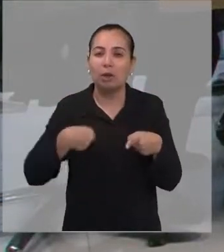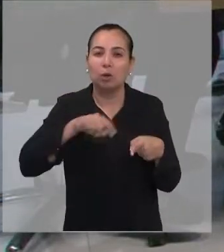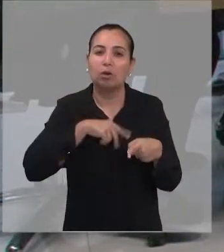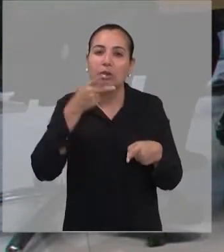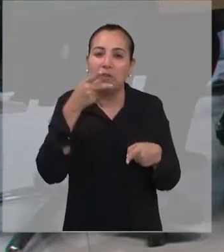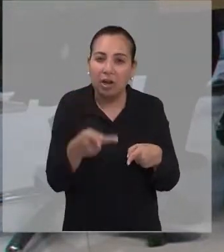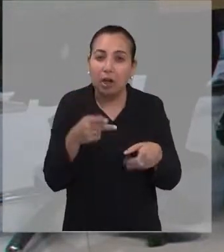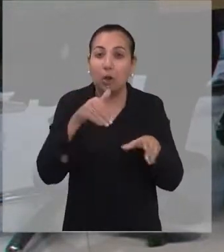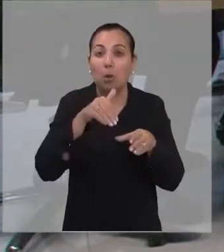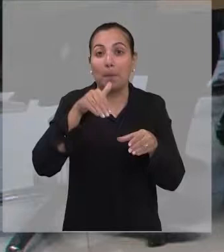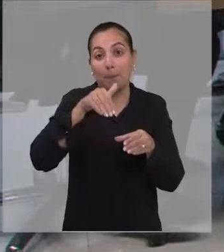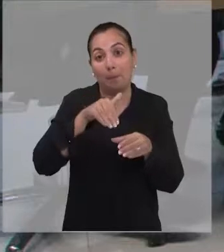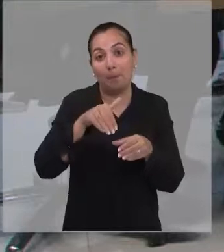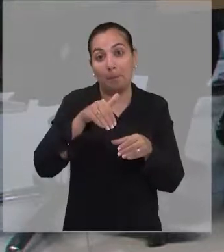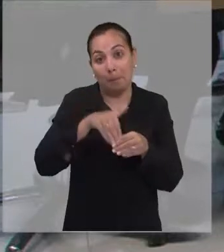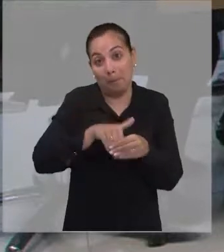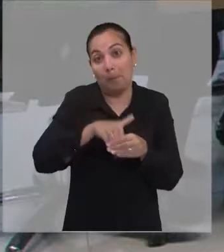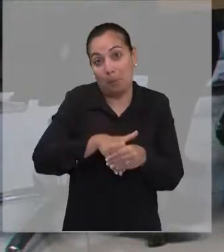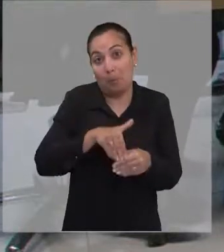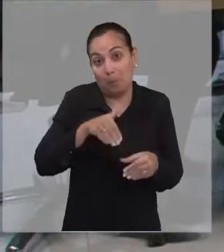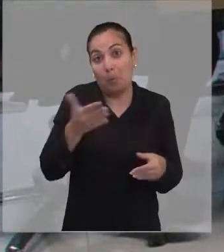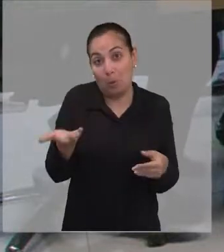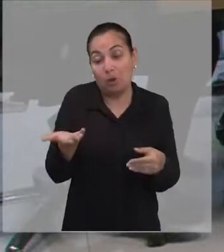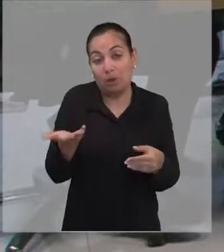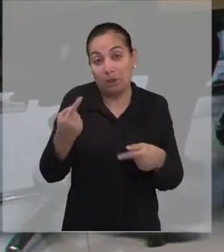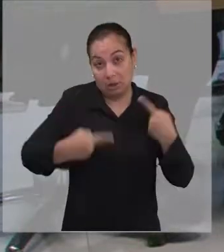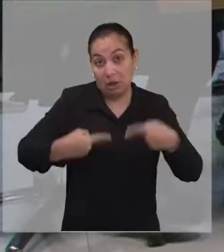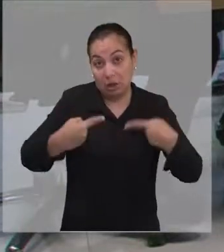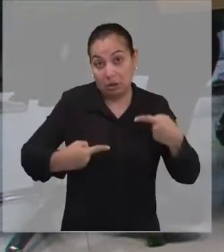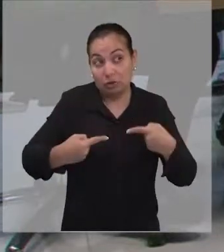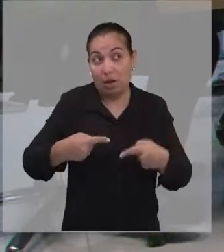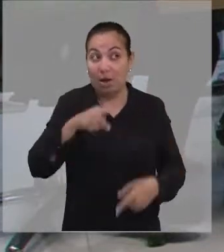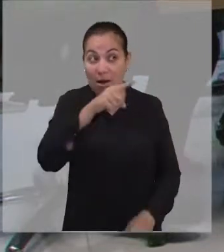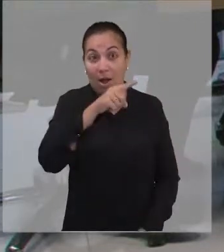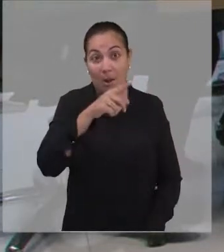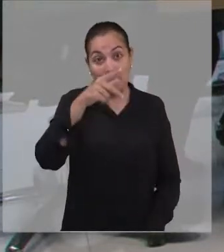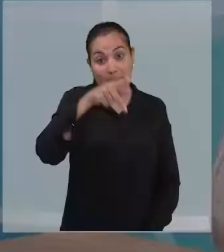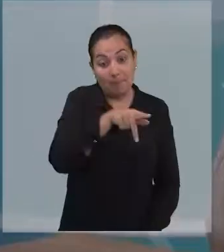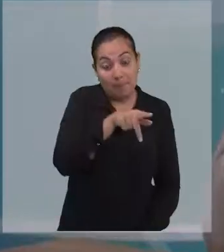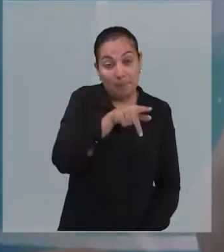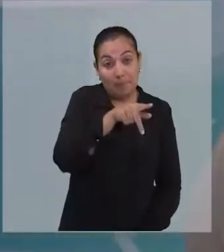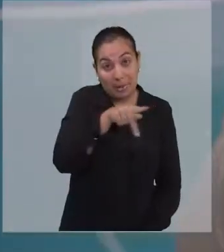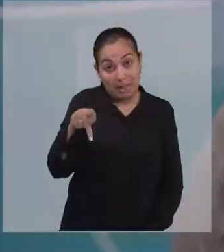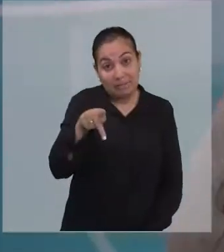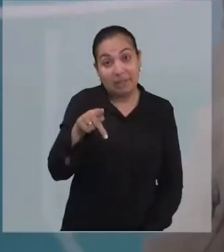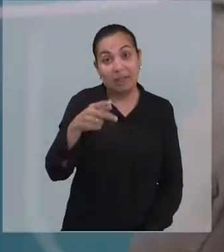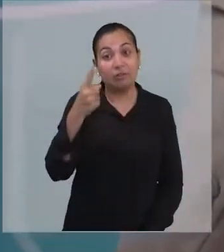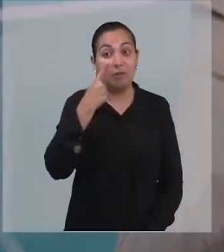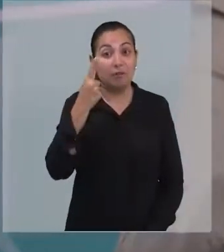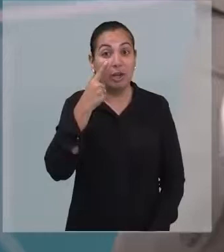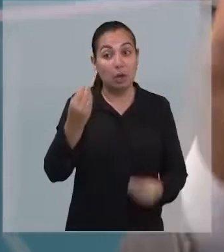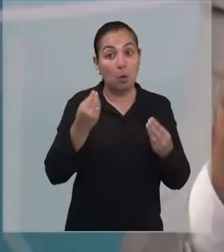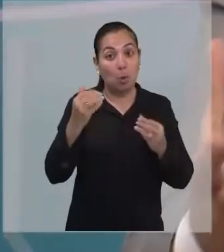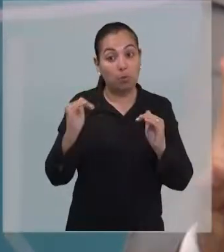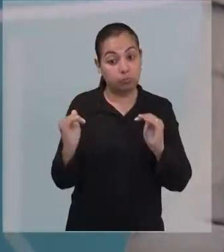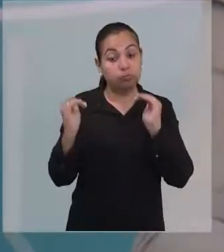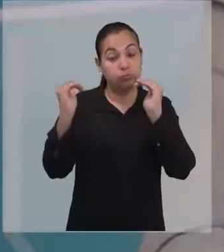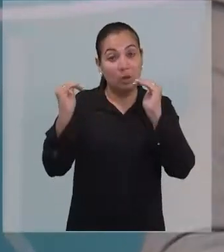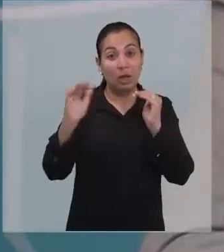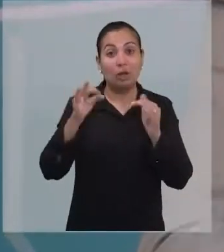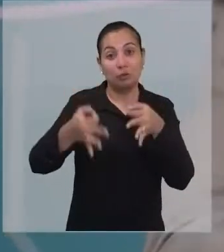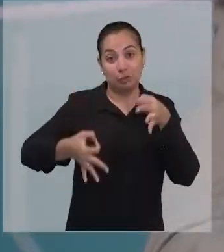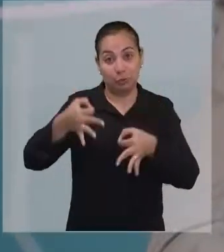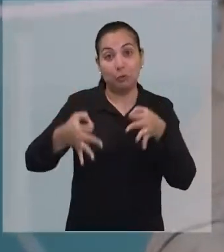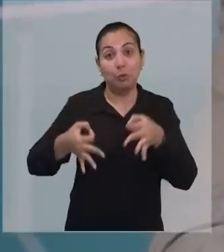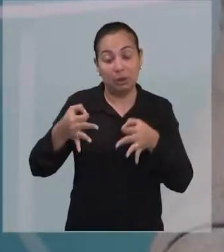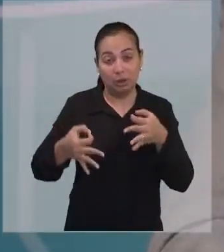indicação política de um presidente da República para uma corte política. Não no P maiúsculo, corte jurídico, mas política com P